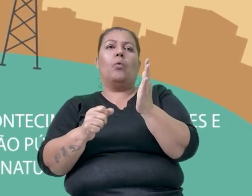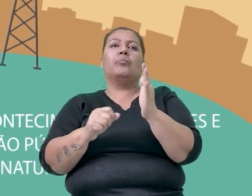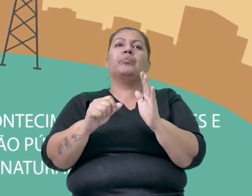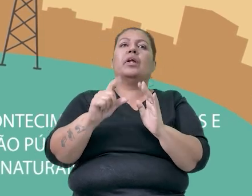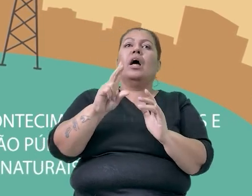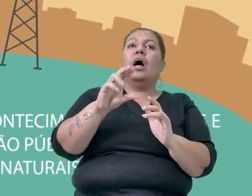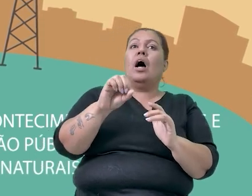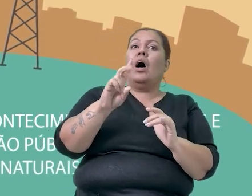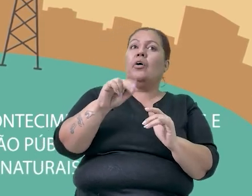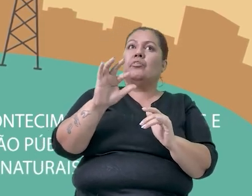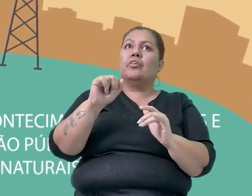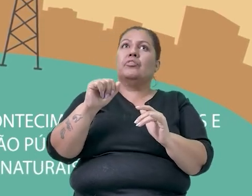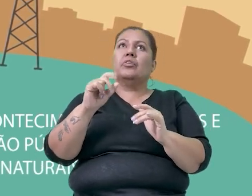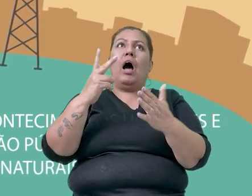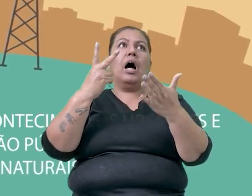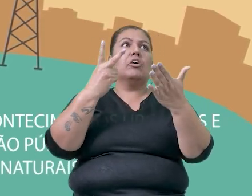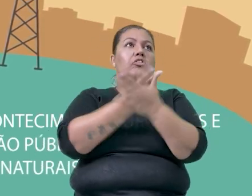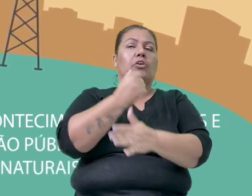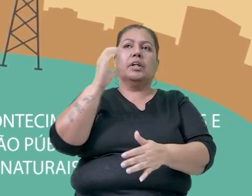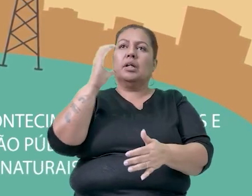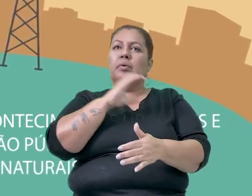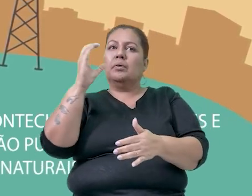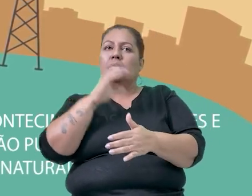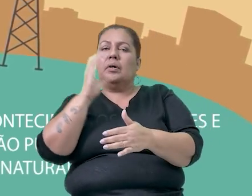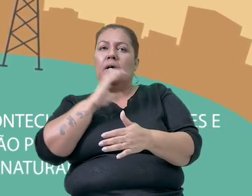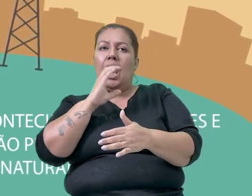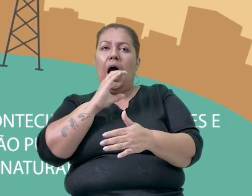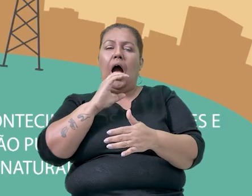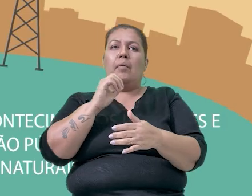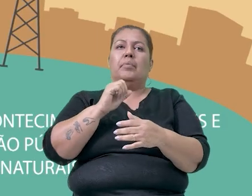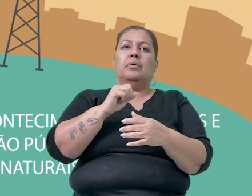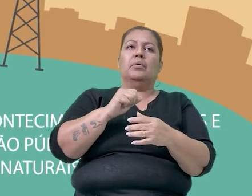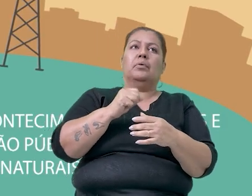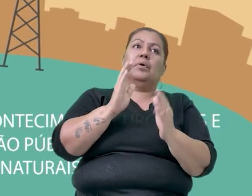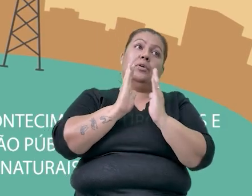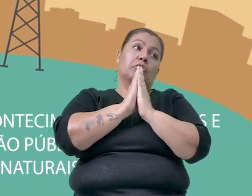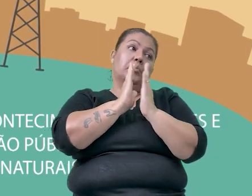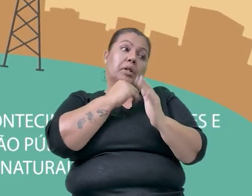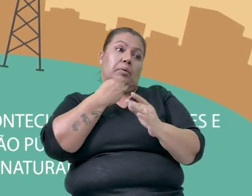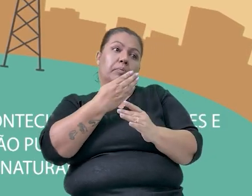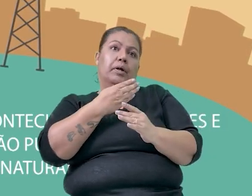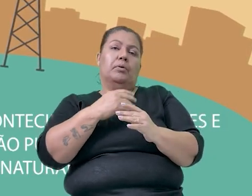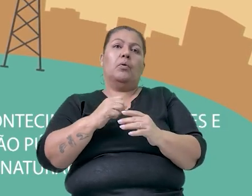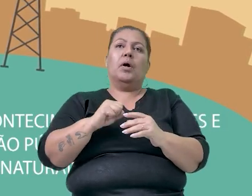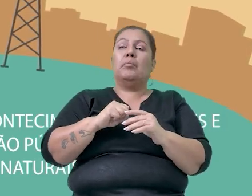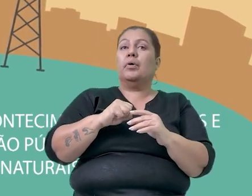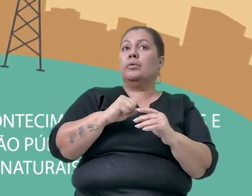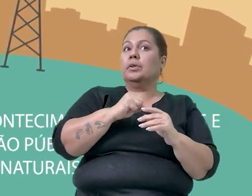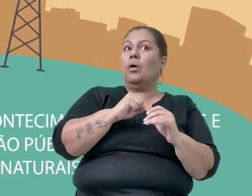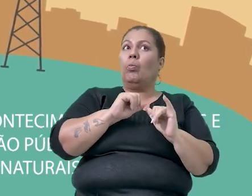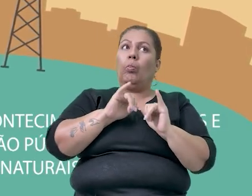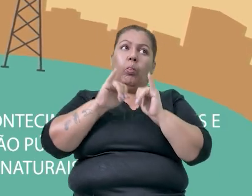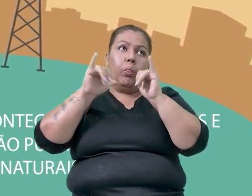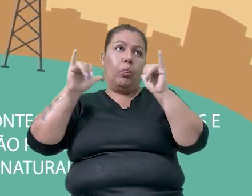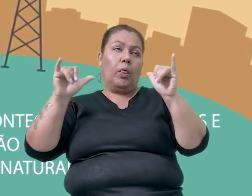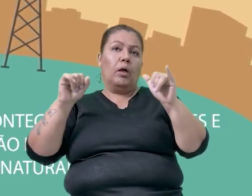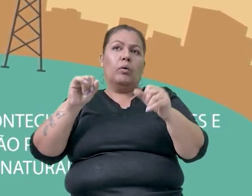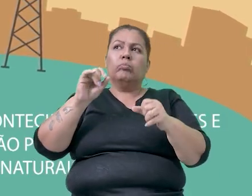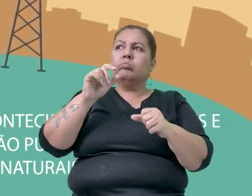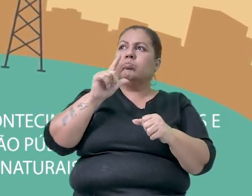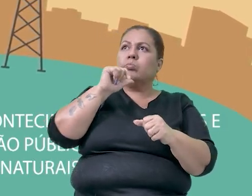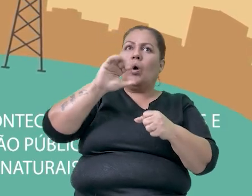de acontecimentos urgentes e imprevisíveis com grande apelo ou repercussão pública, tais como